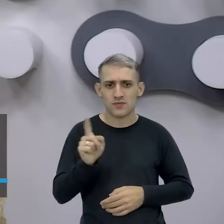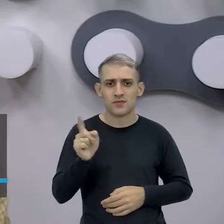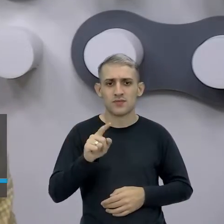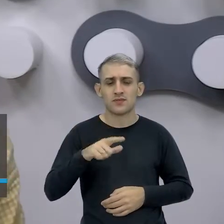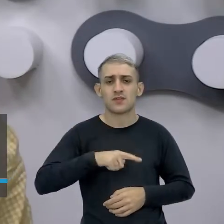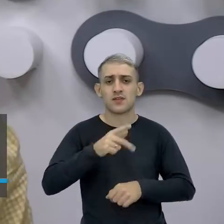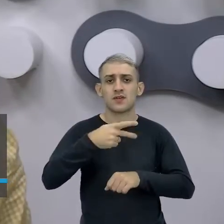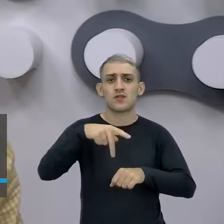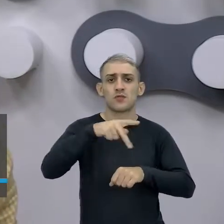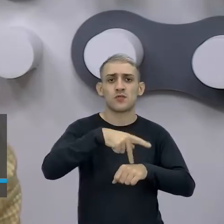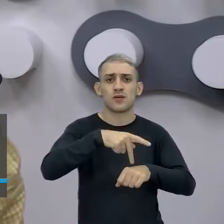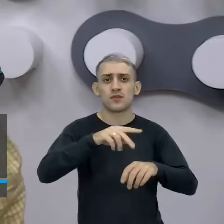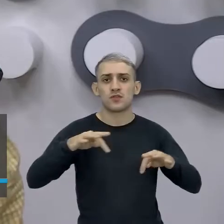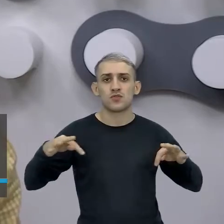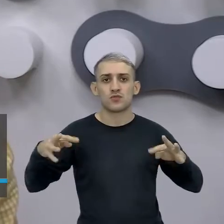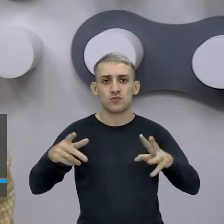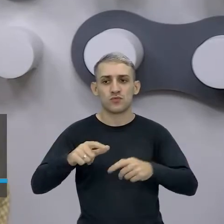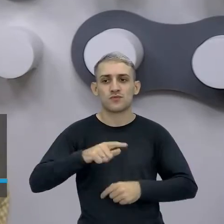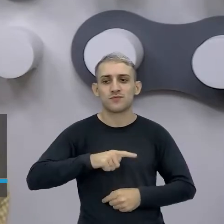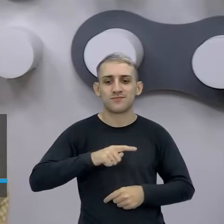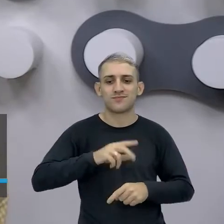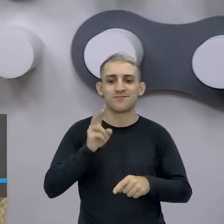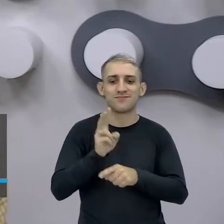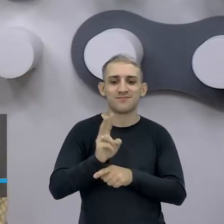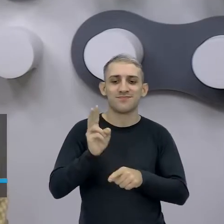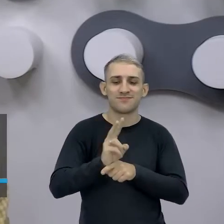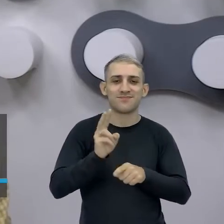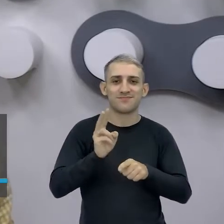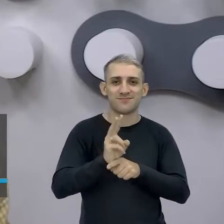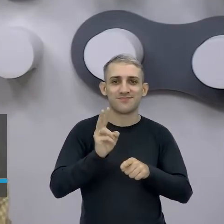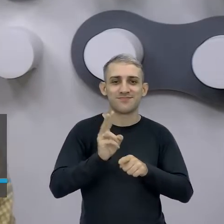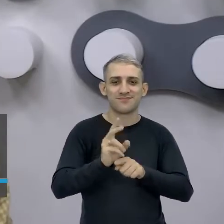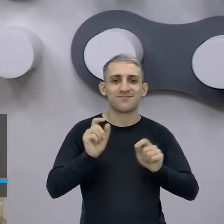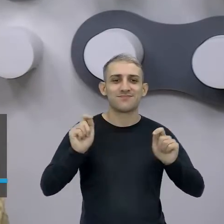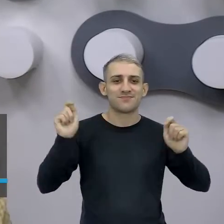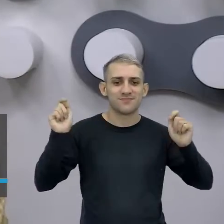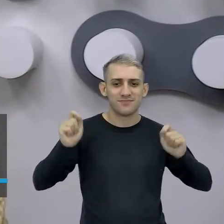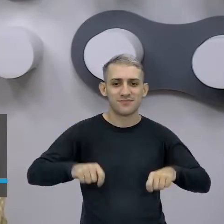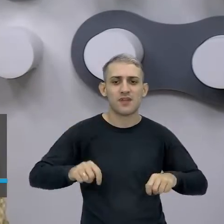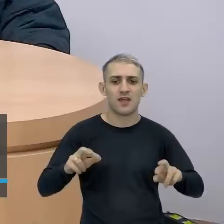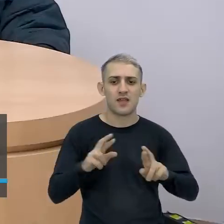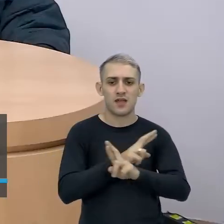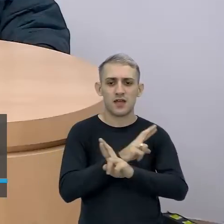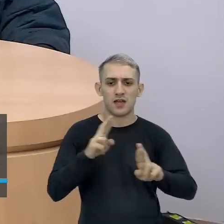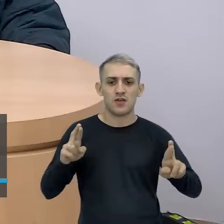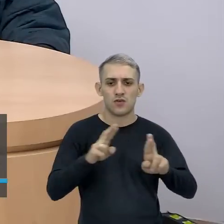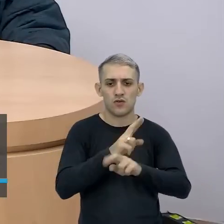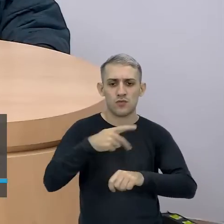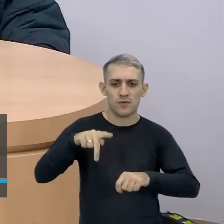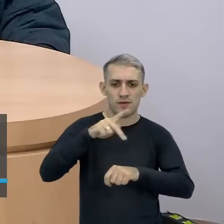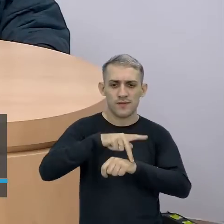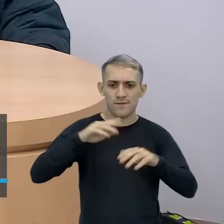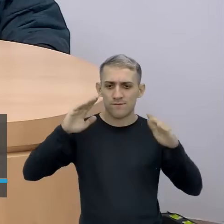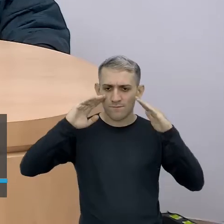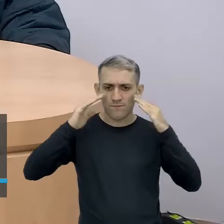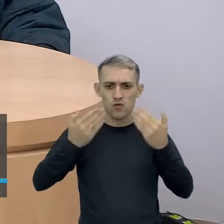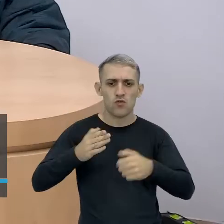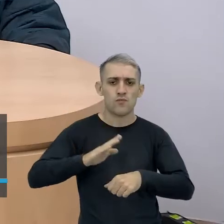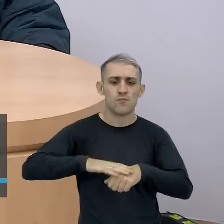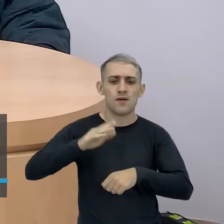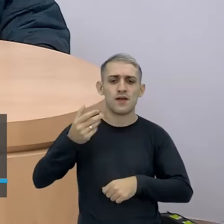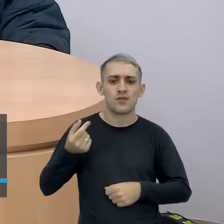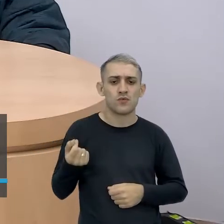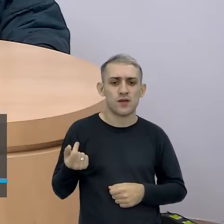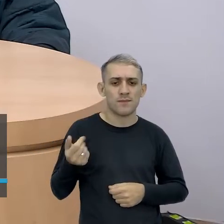Os países, eles tomam o cuidado para que nessas relações eles concentrem o máximo também do